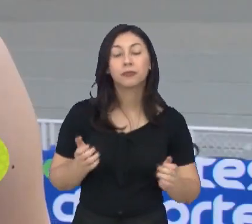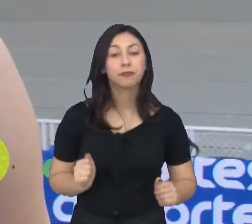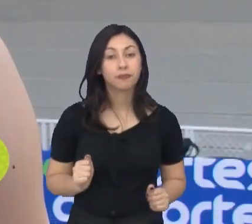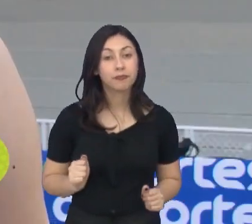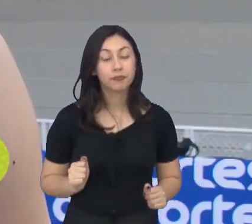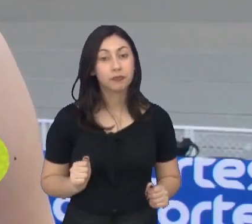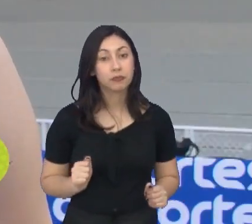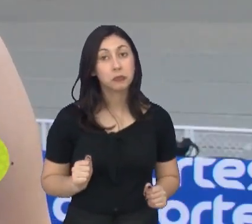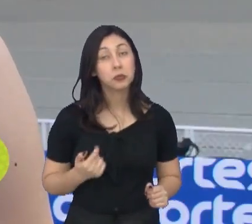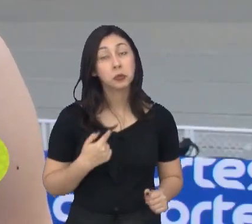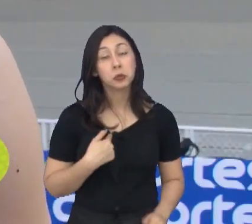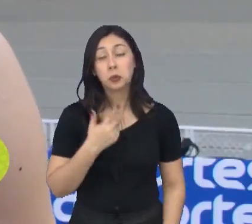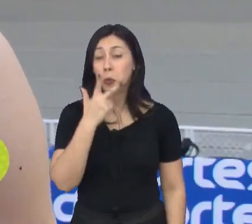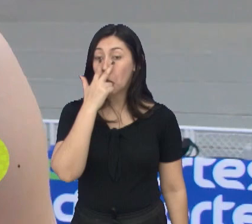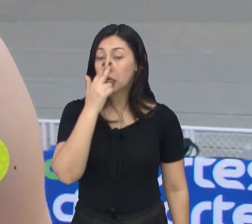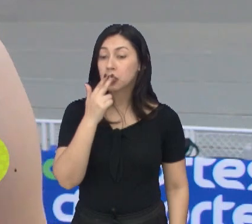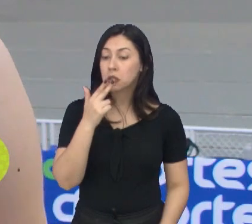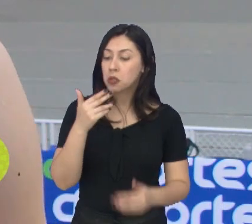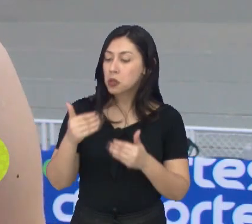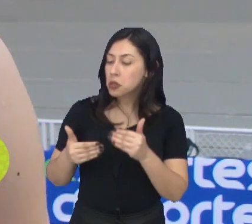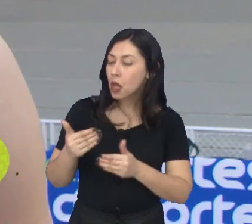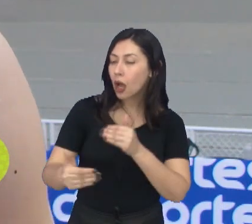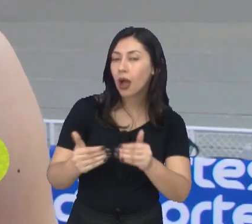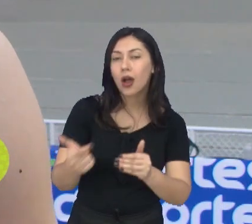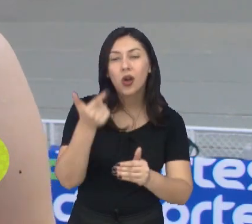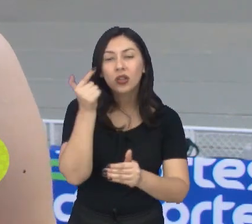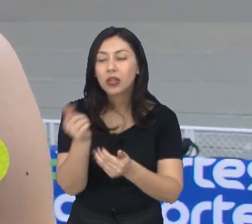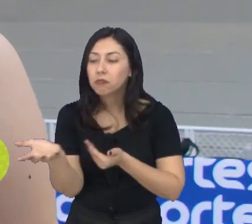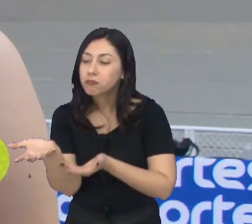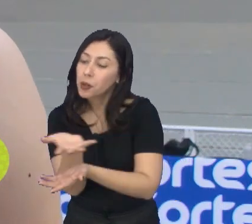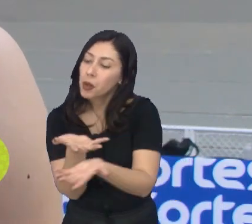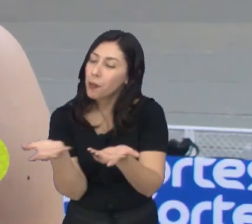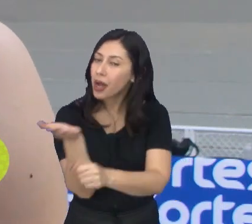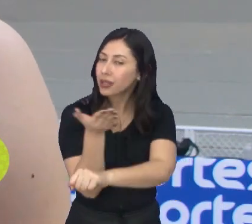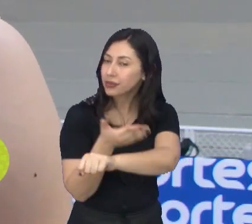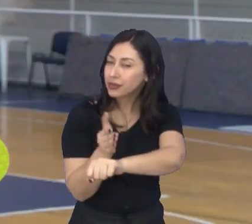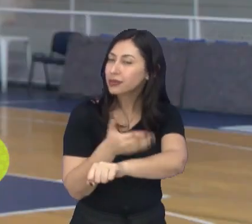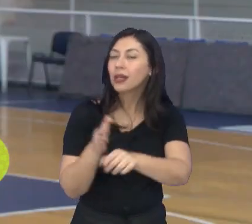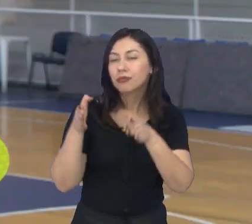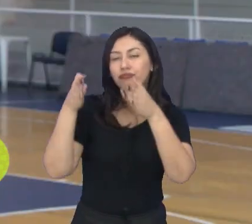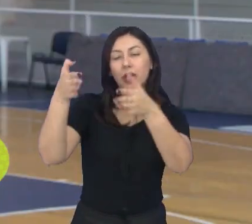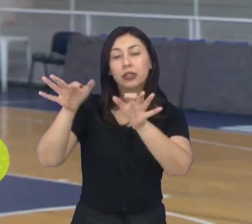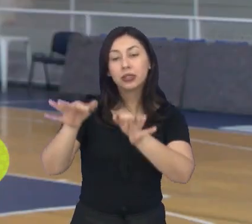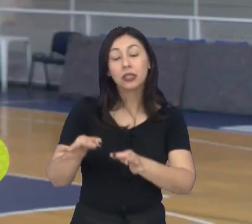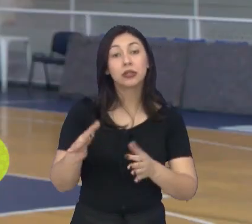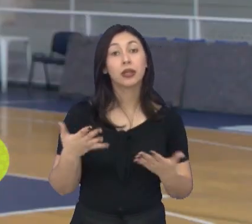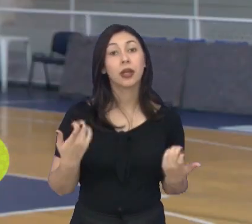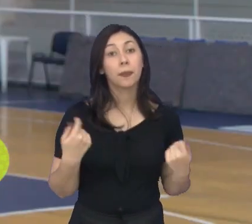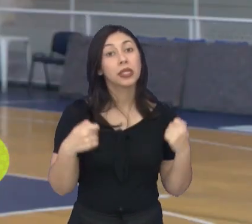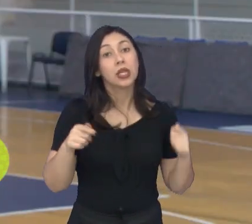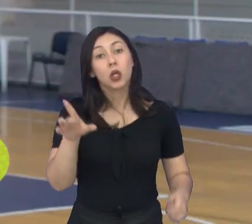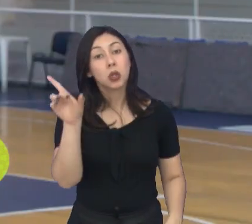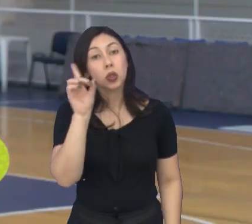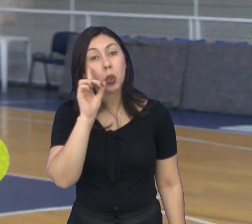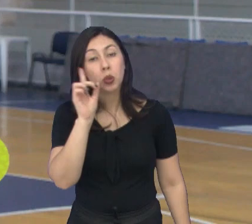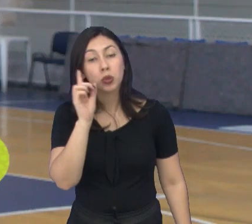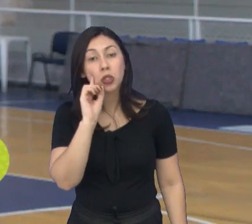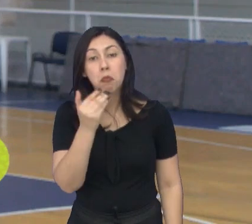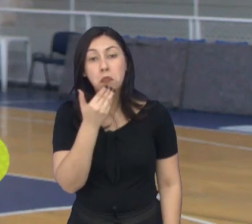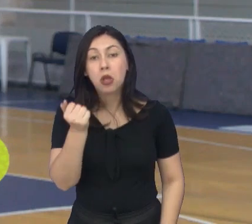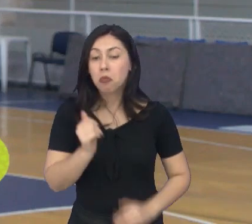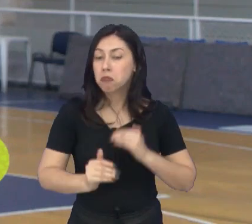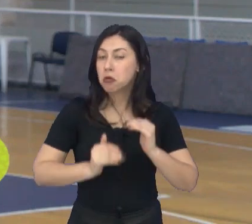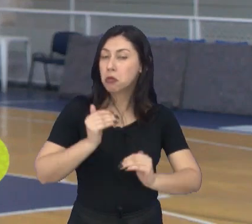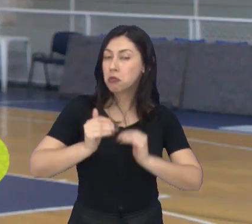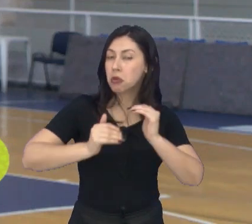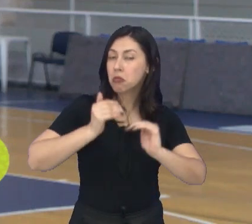acho que no decorrer do campeonato a gente vai conseguindo entrosamento, a gente vai treinando firme, eu acho que a gente está no caminho certo. Melhorar o dia a dia, melhorar nosso estilo de